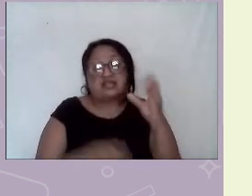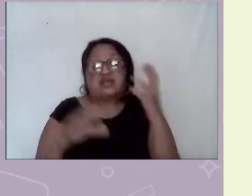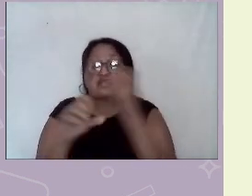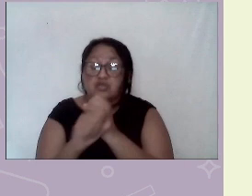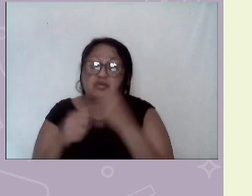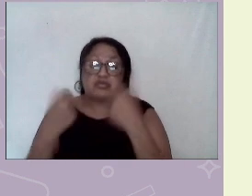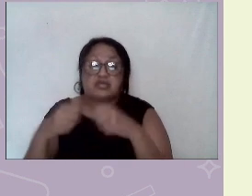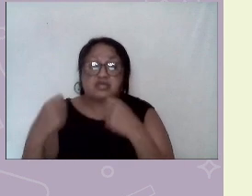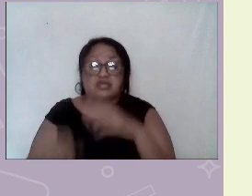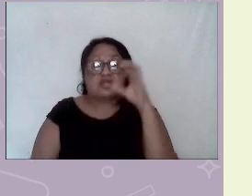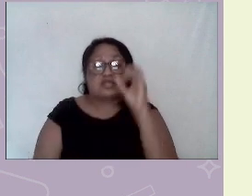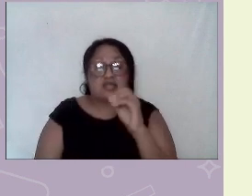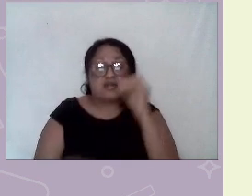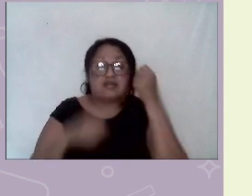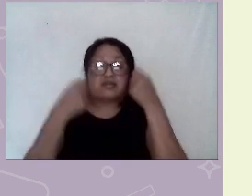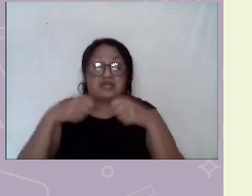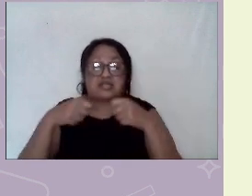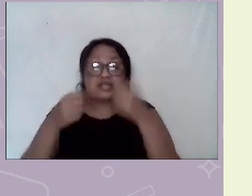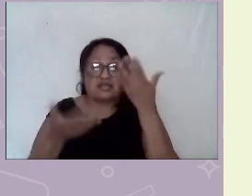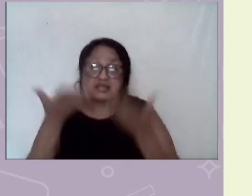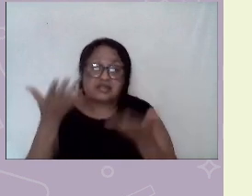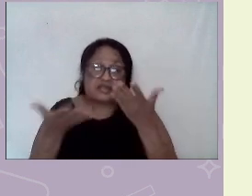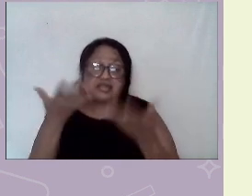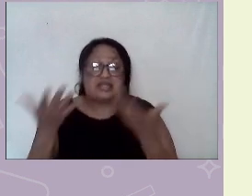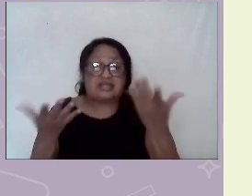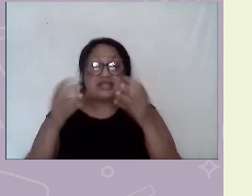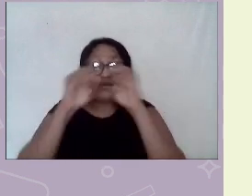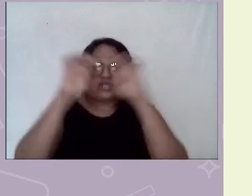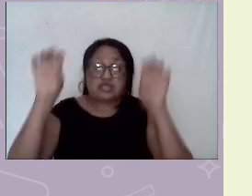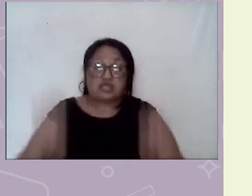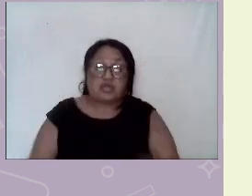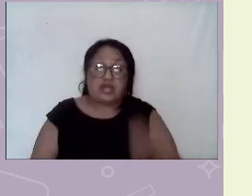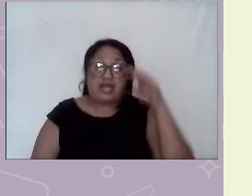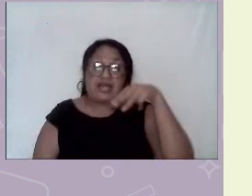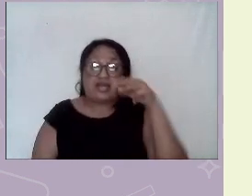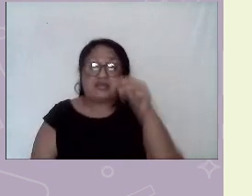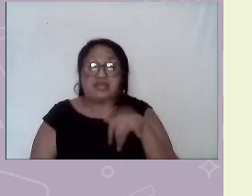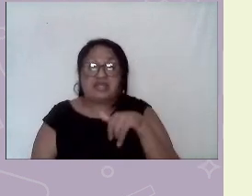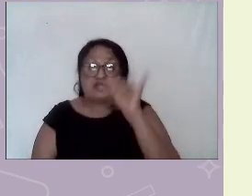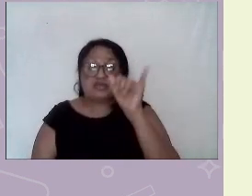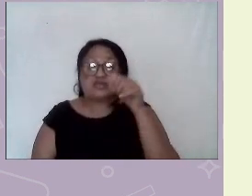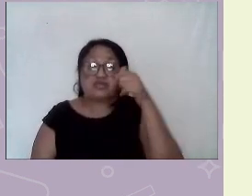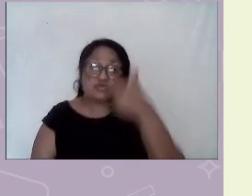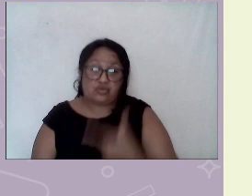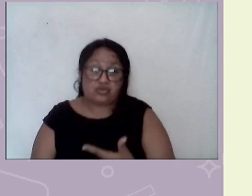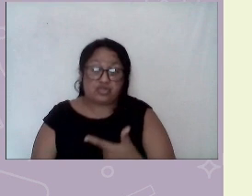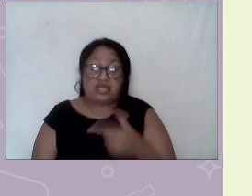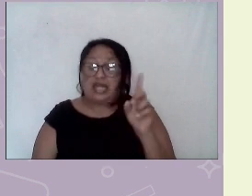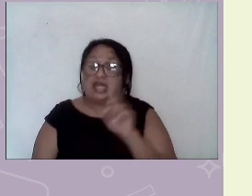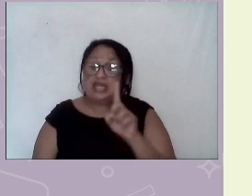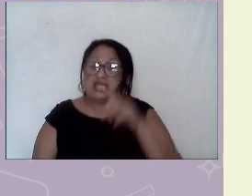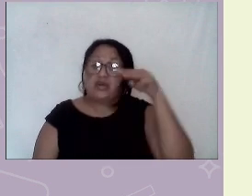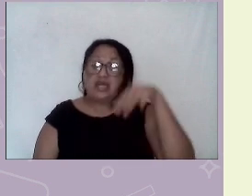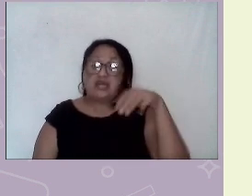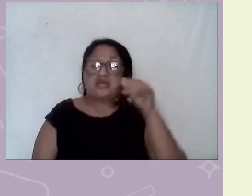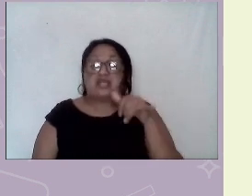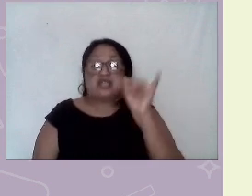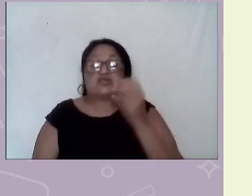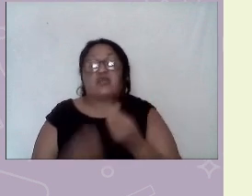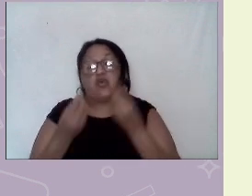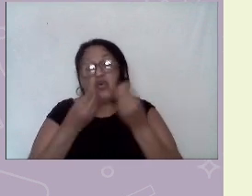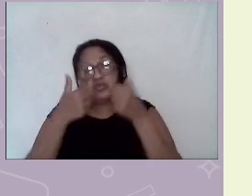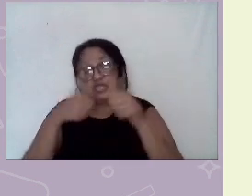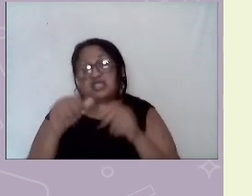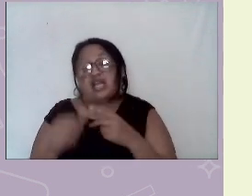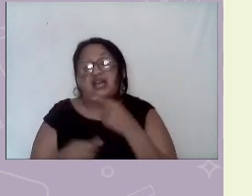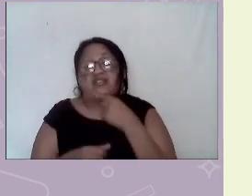balanceado né equilibrado então a estrutura seria MY2 e não MY como ele está dizendo então